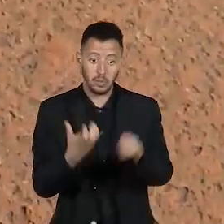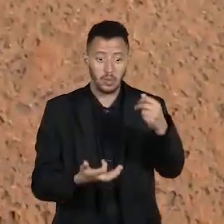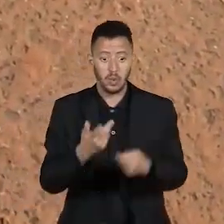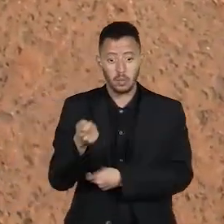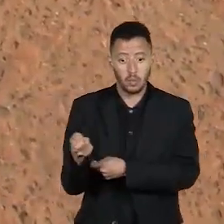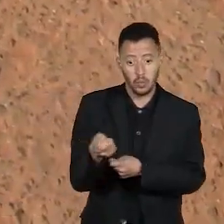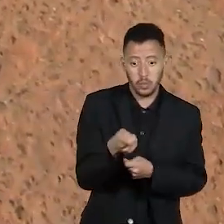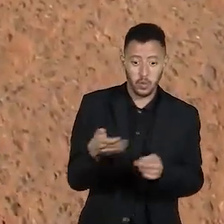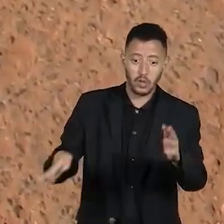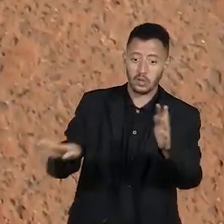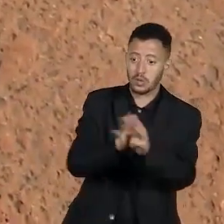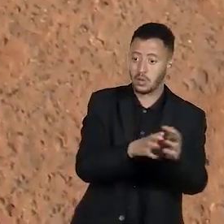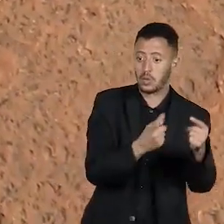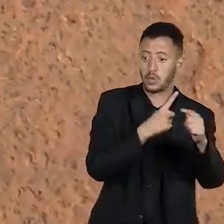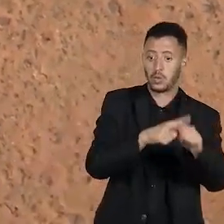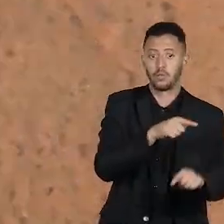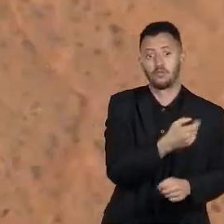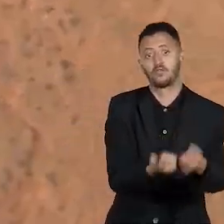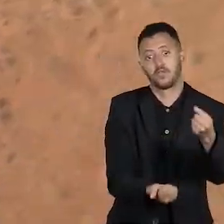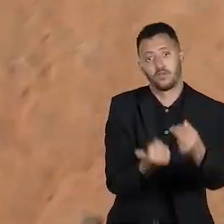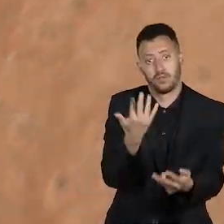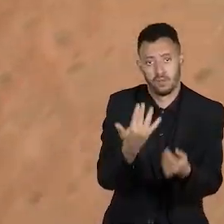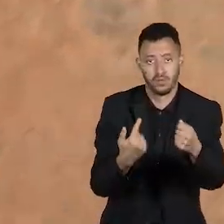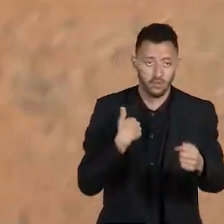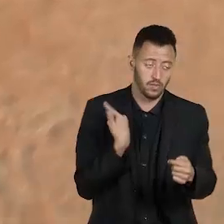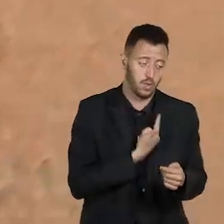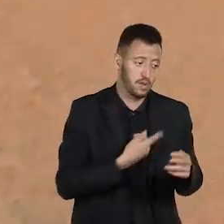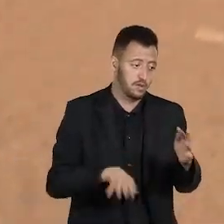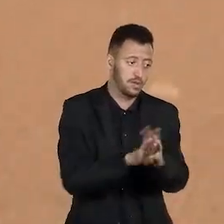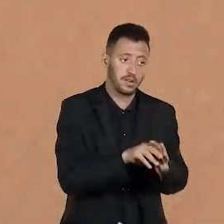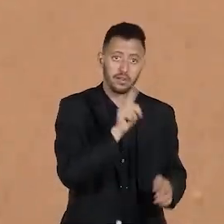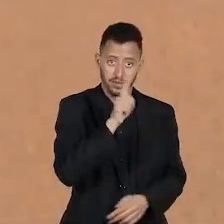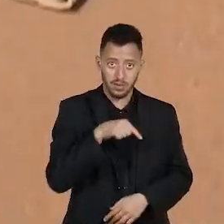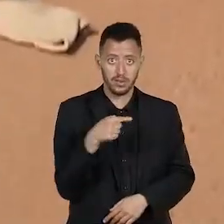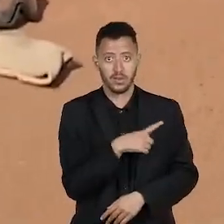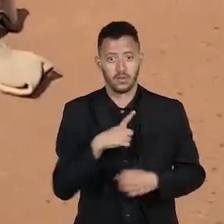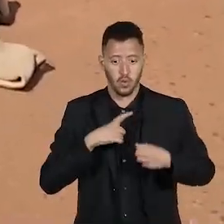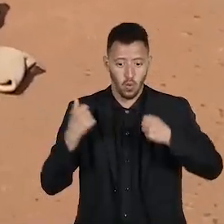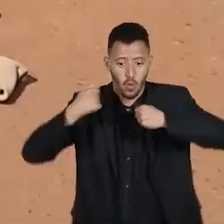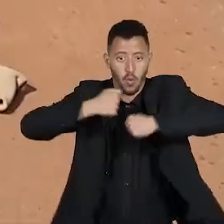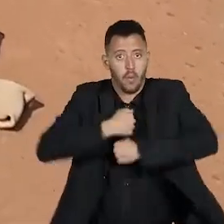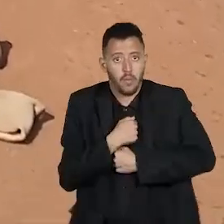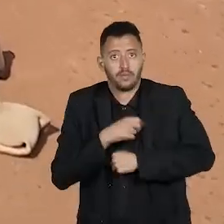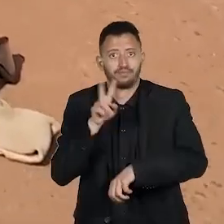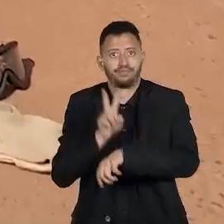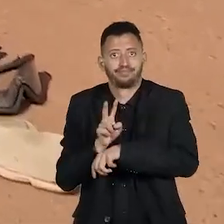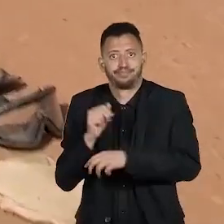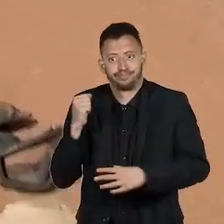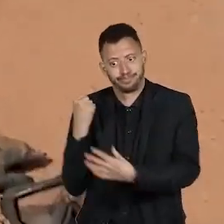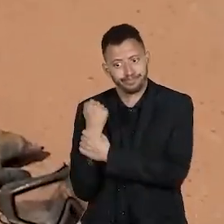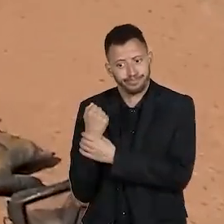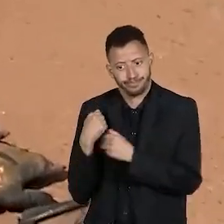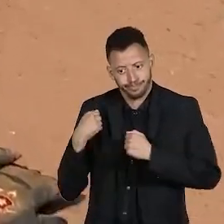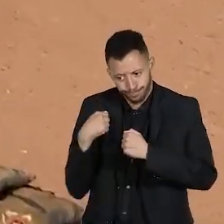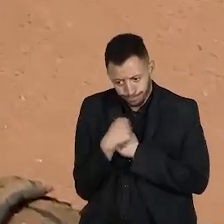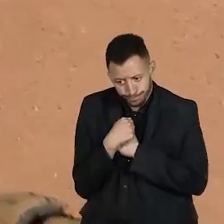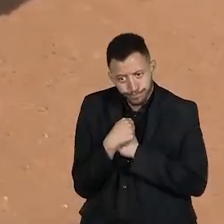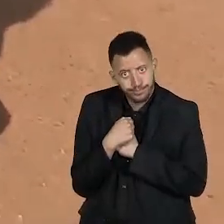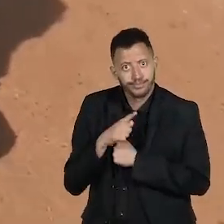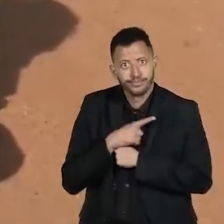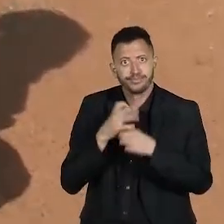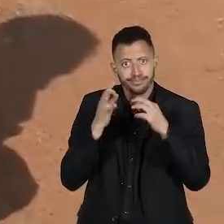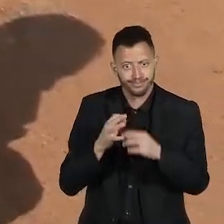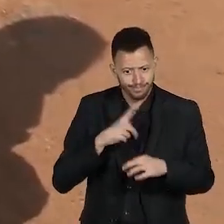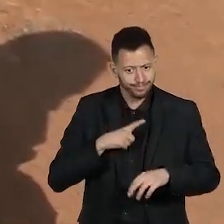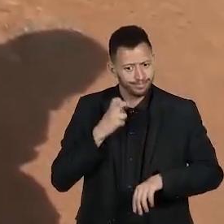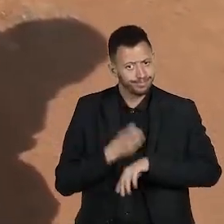alcançar o local de combate com segurança. E uma vez que a gente chega lá, a gente tem roupa de proteção. Essa roupa ela prevê, ela